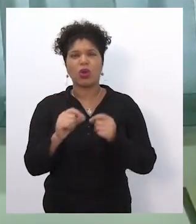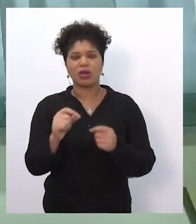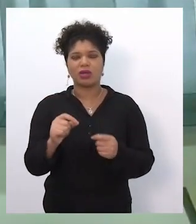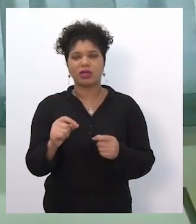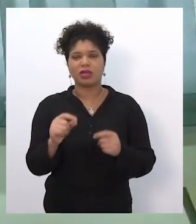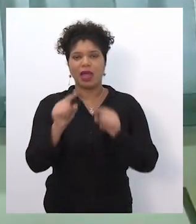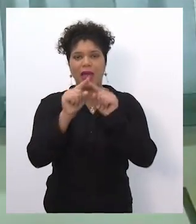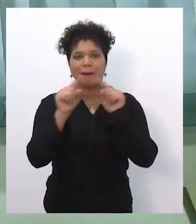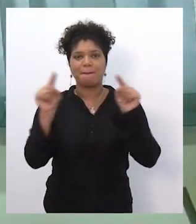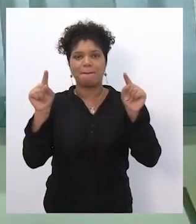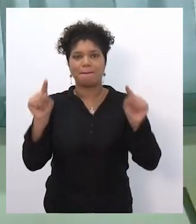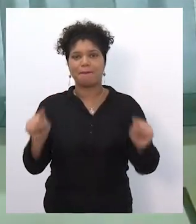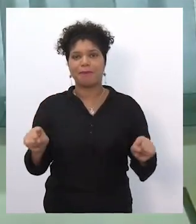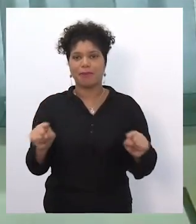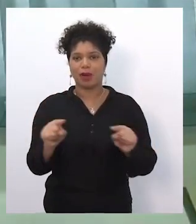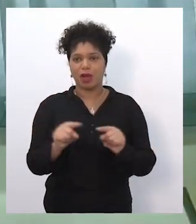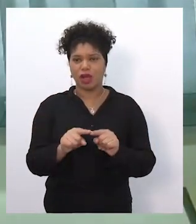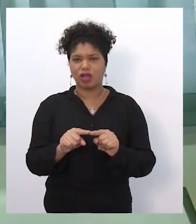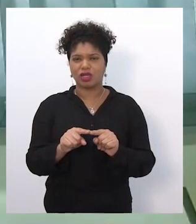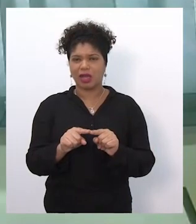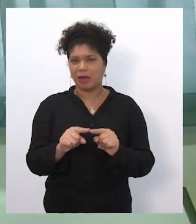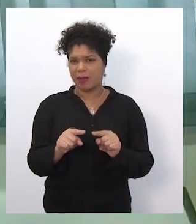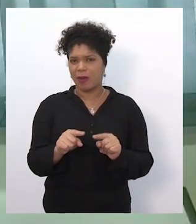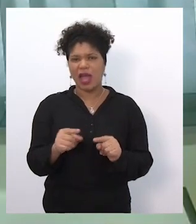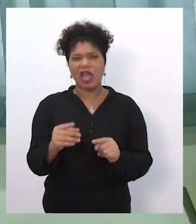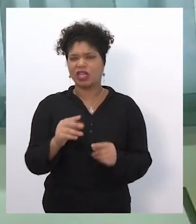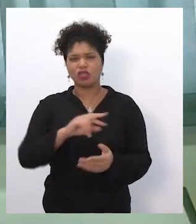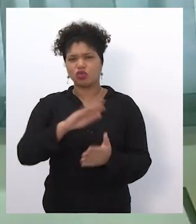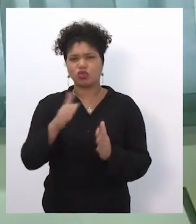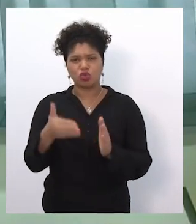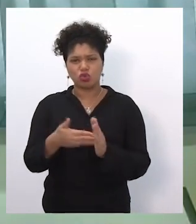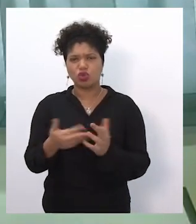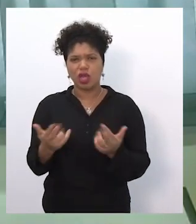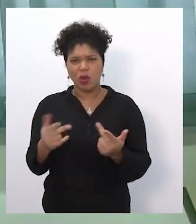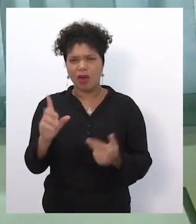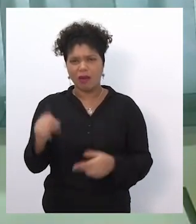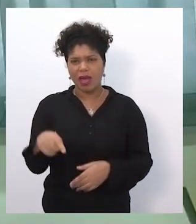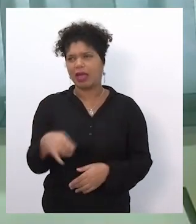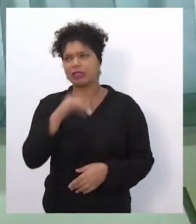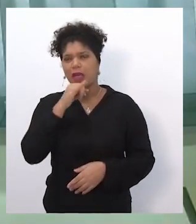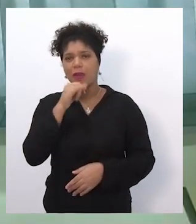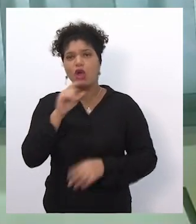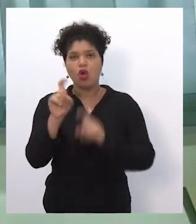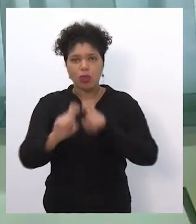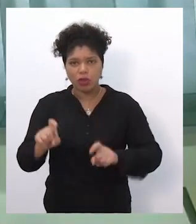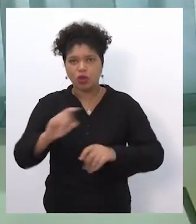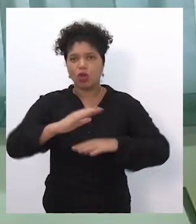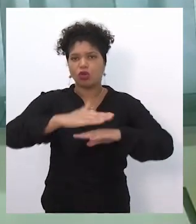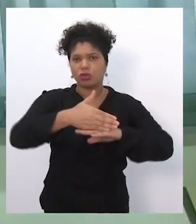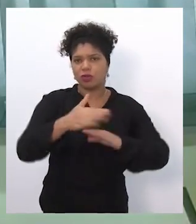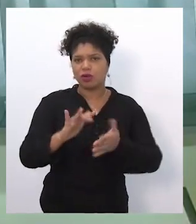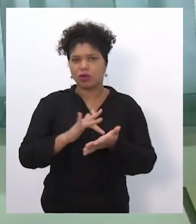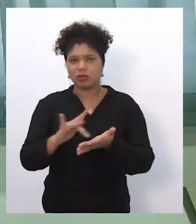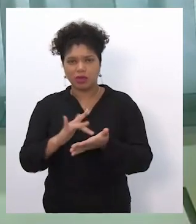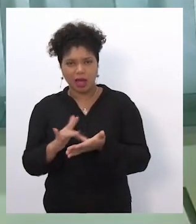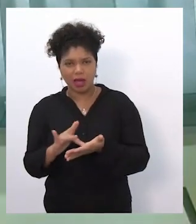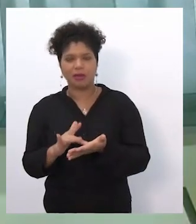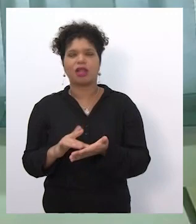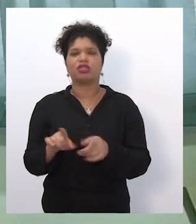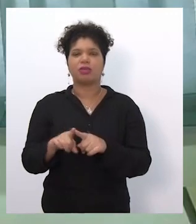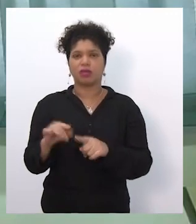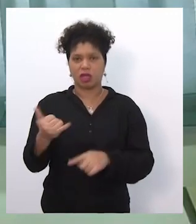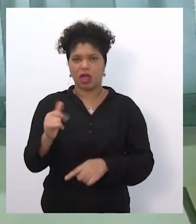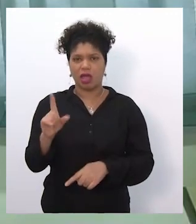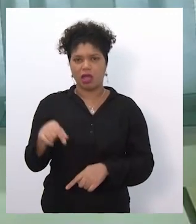as outras, no caso, todas são iguais? Não, elas não são todas iguais. Ela tem características diferentes, né?